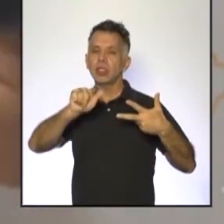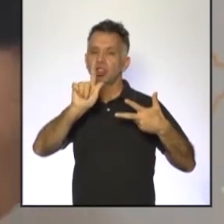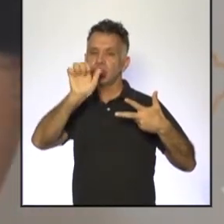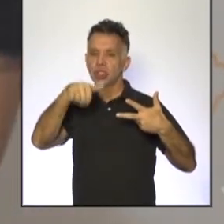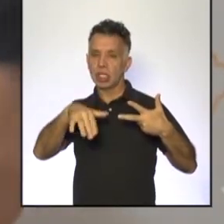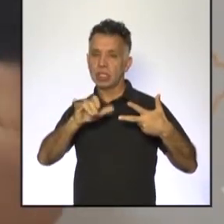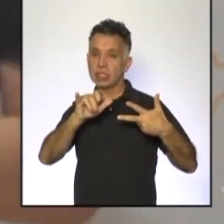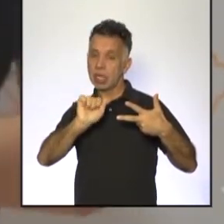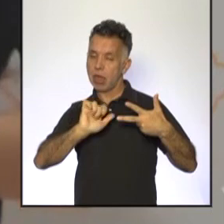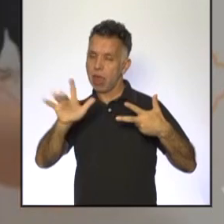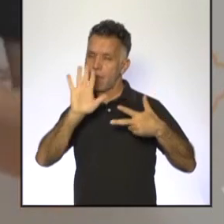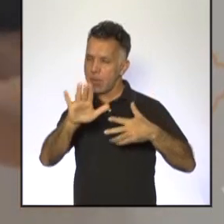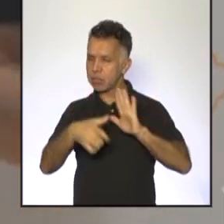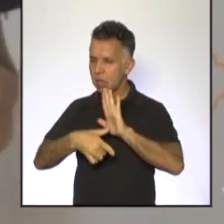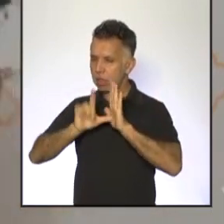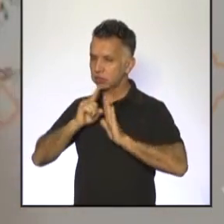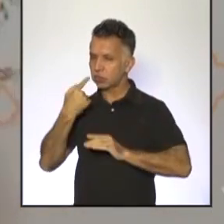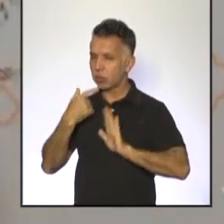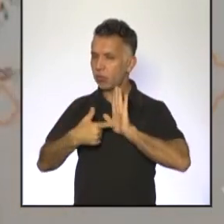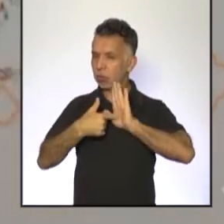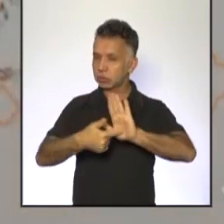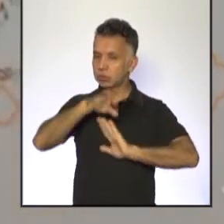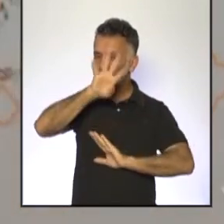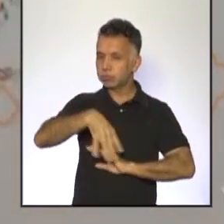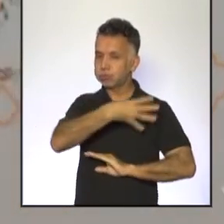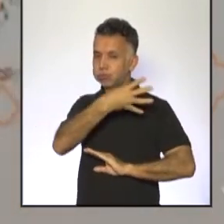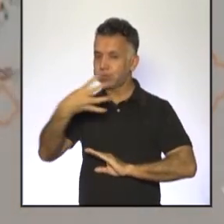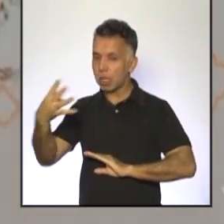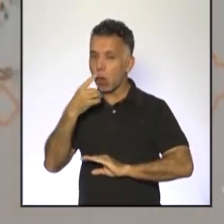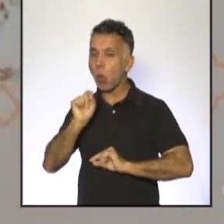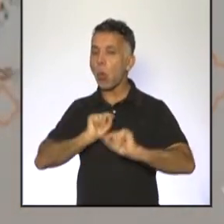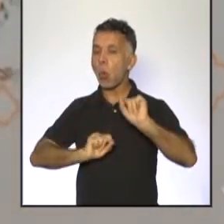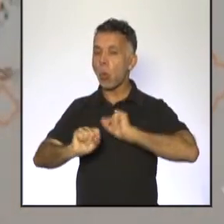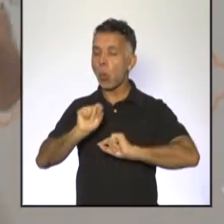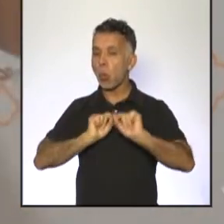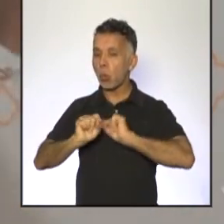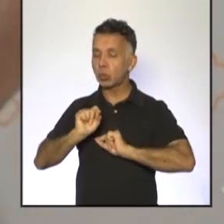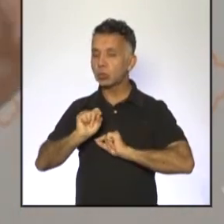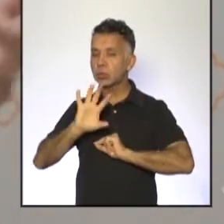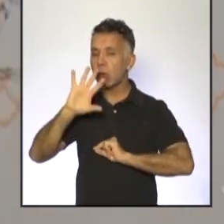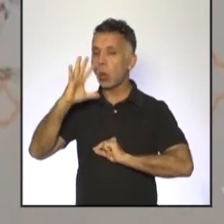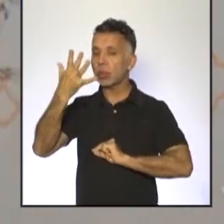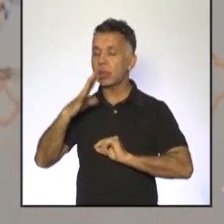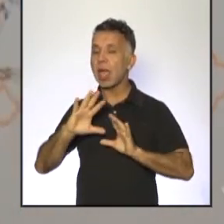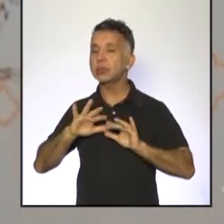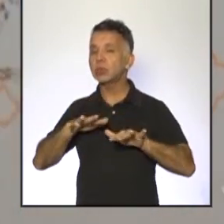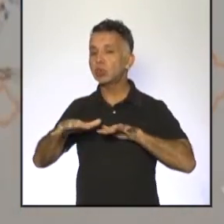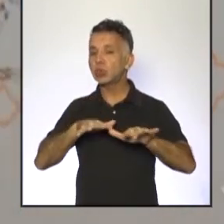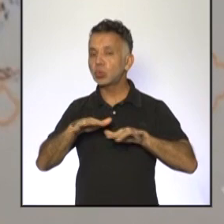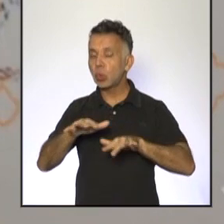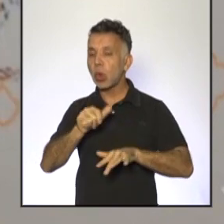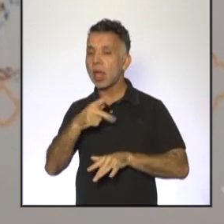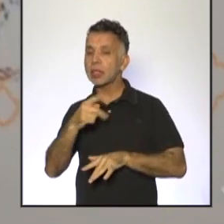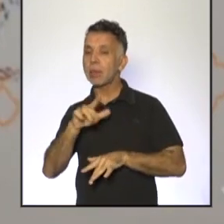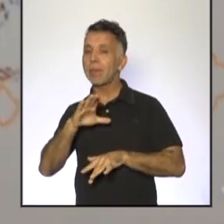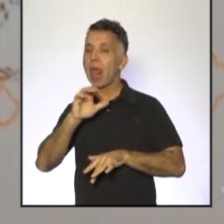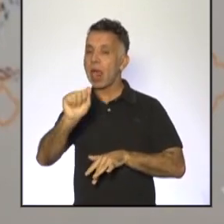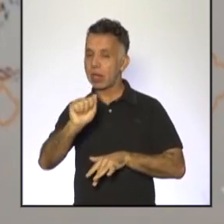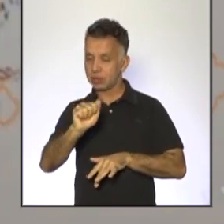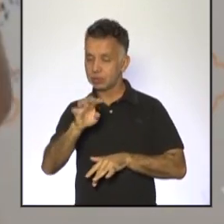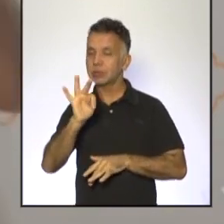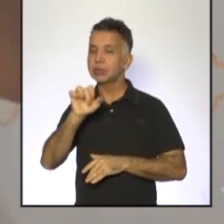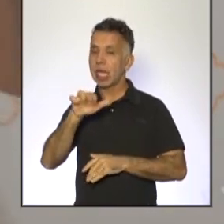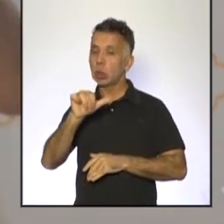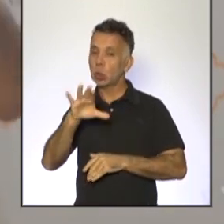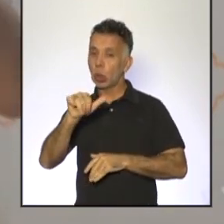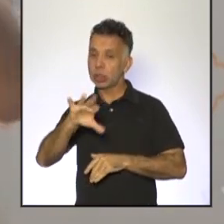um diagramazinho para você entender o que acontece efetivamente com as placas tectônicas ao entorno do planeta Terra.